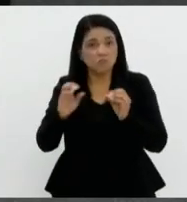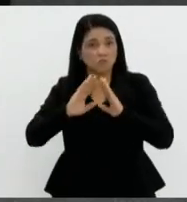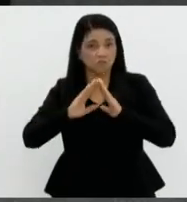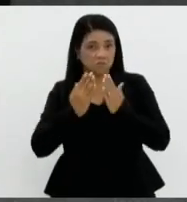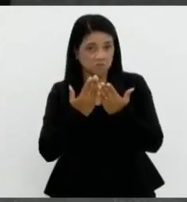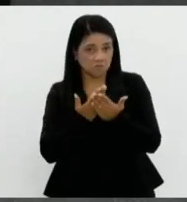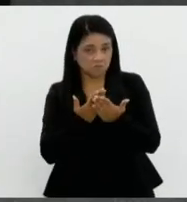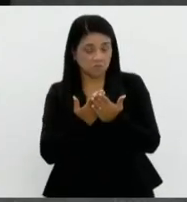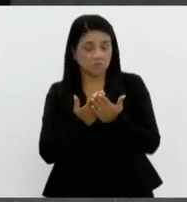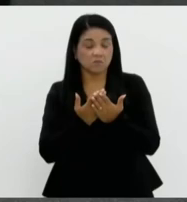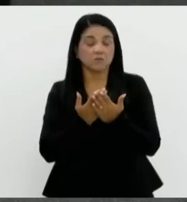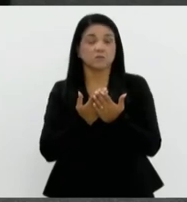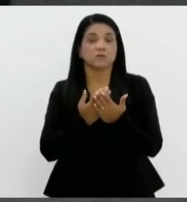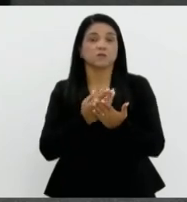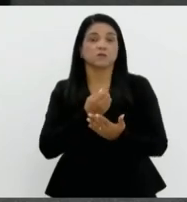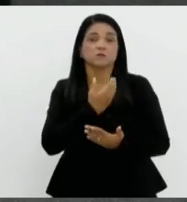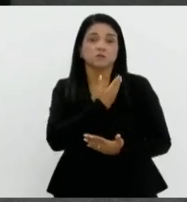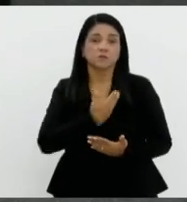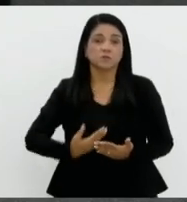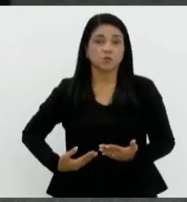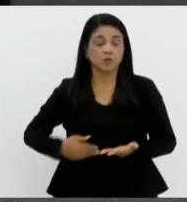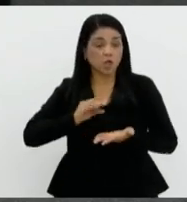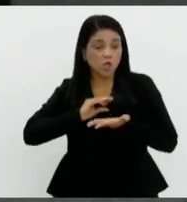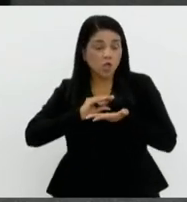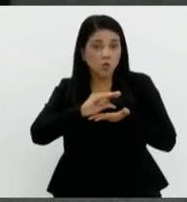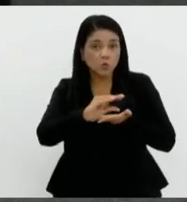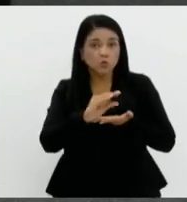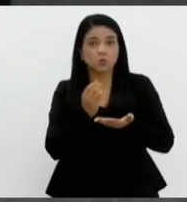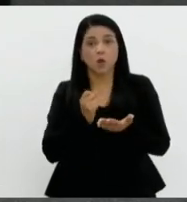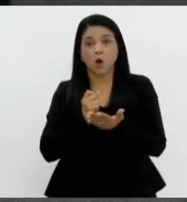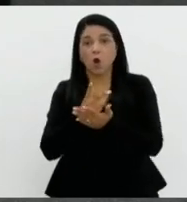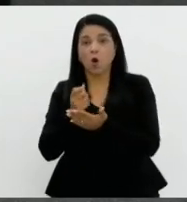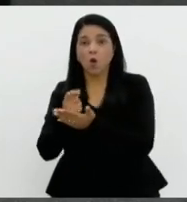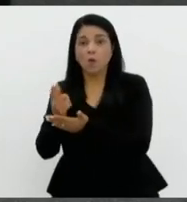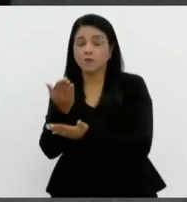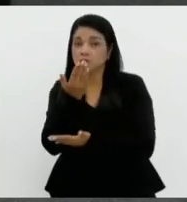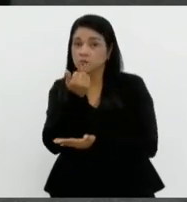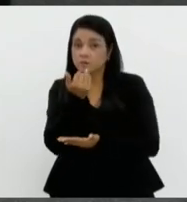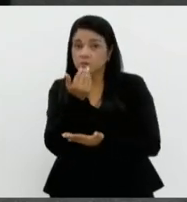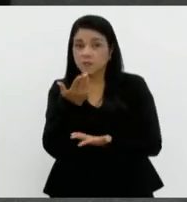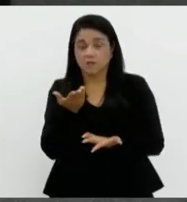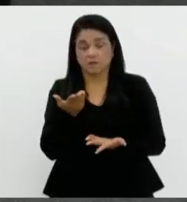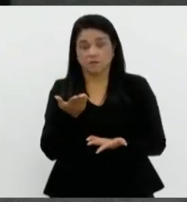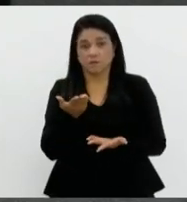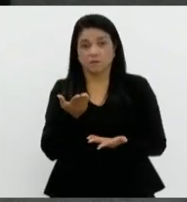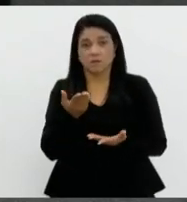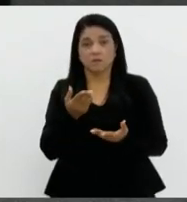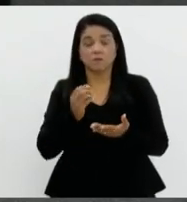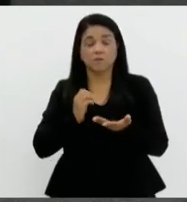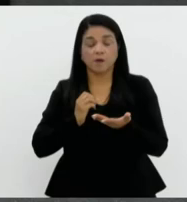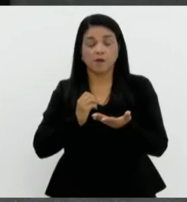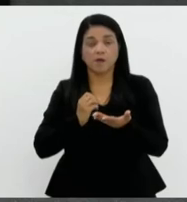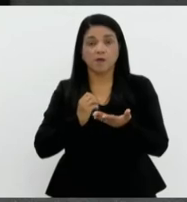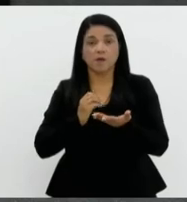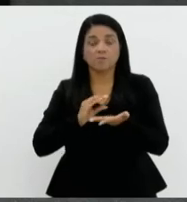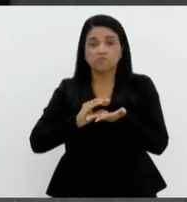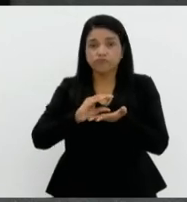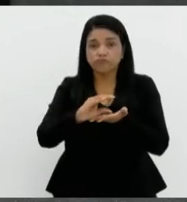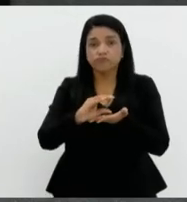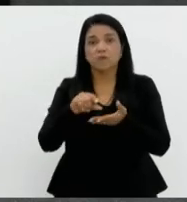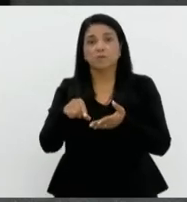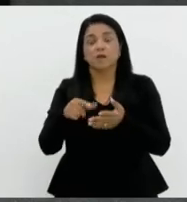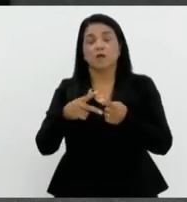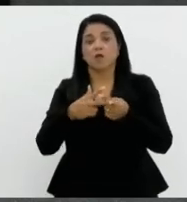públicas estaduais, recursos para aquisição de merenda e para manutenção por parte da Secretaria Estadual